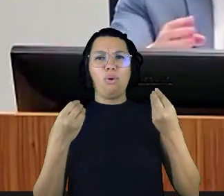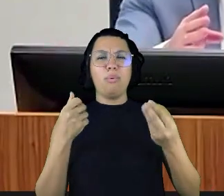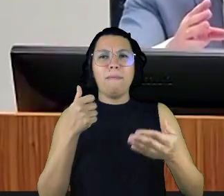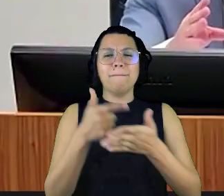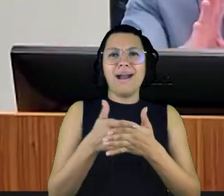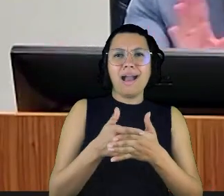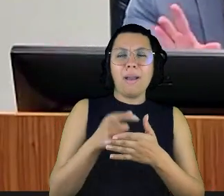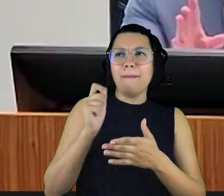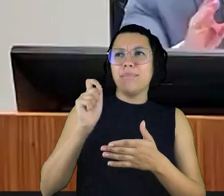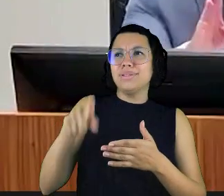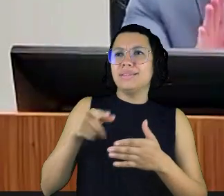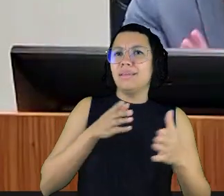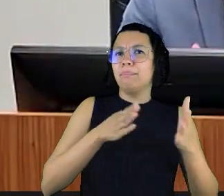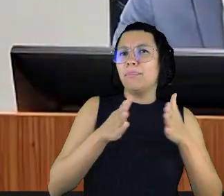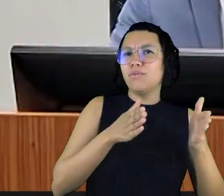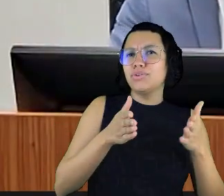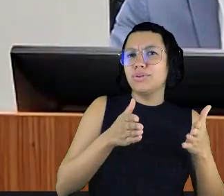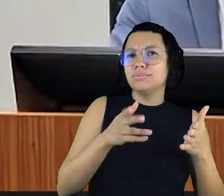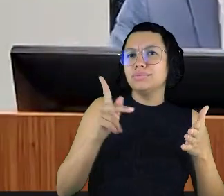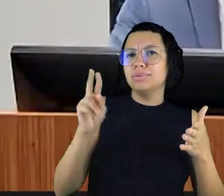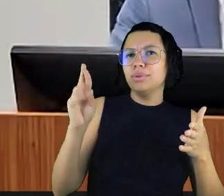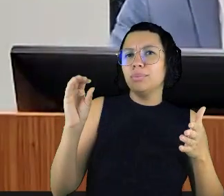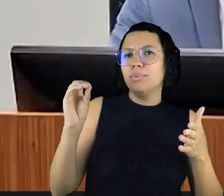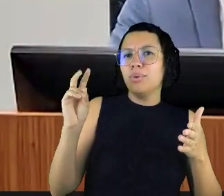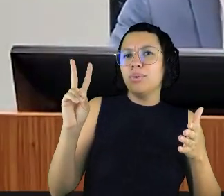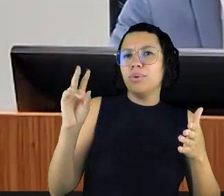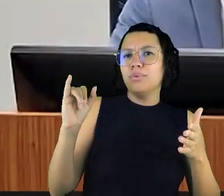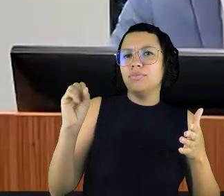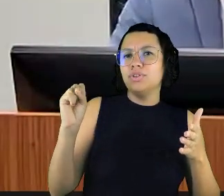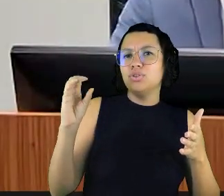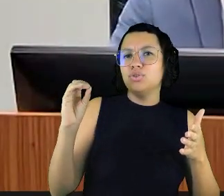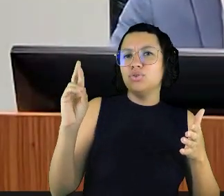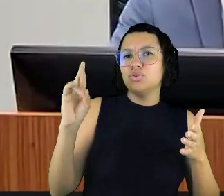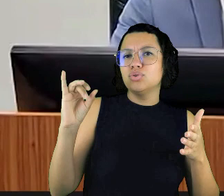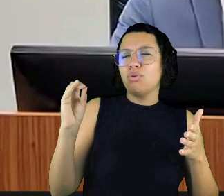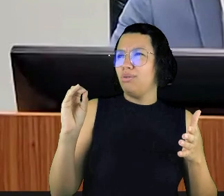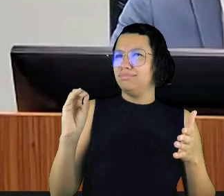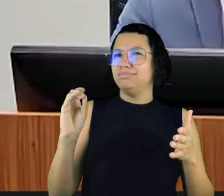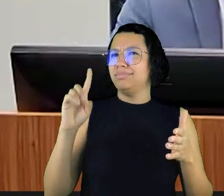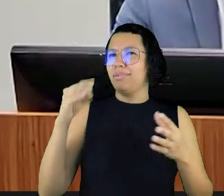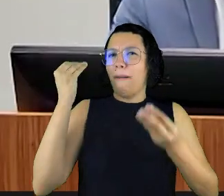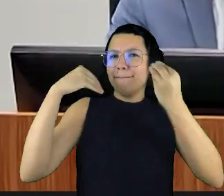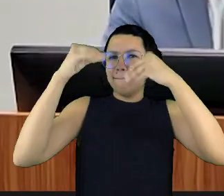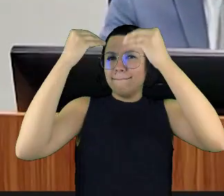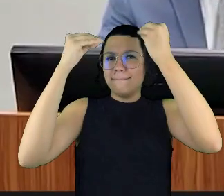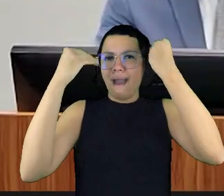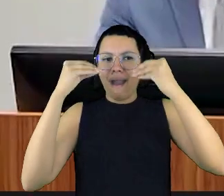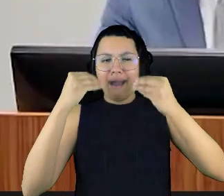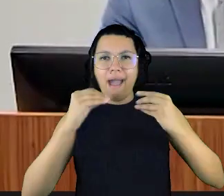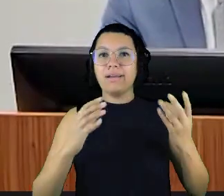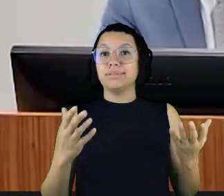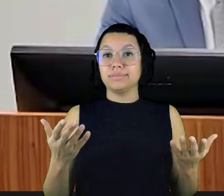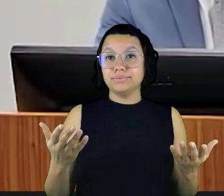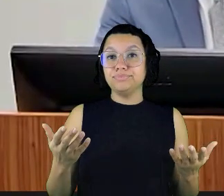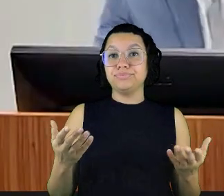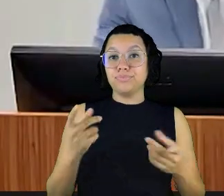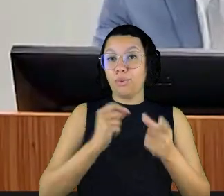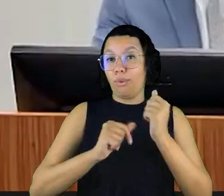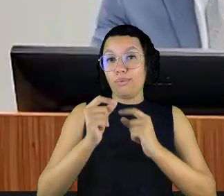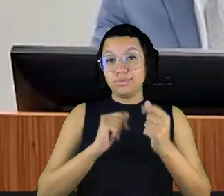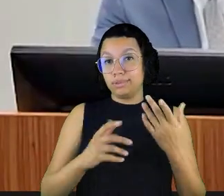do orçamento. Total, absolutamente, né? Maquiagem orçamentária. E aí, quando